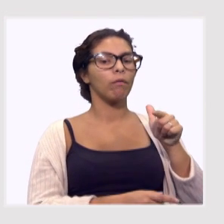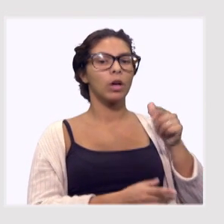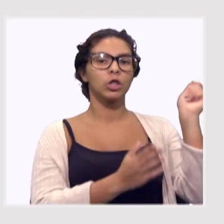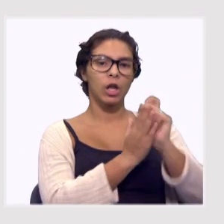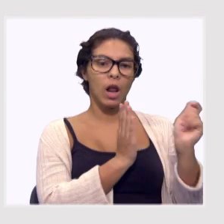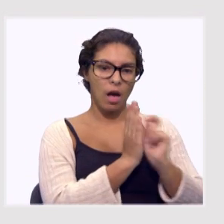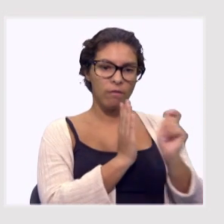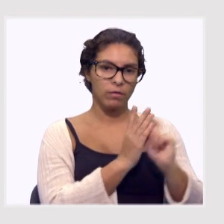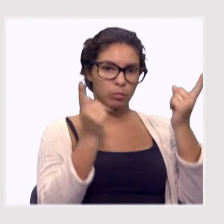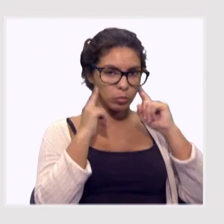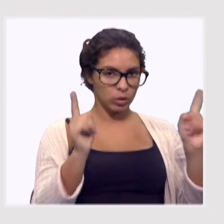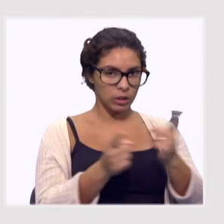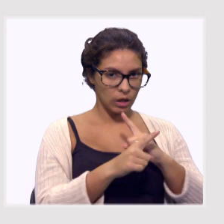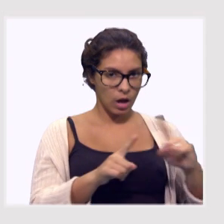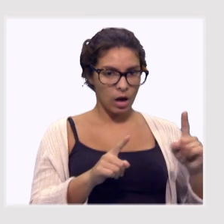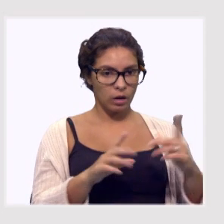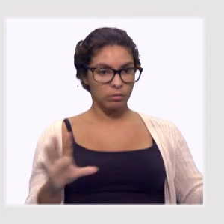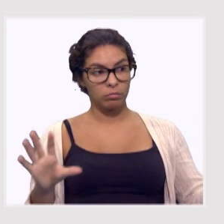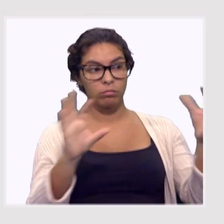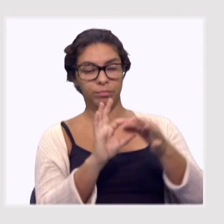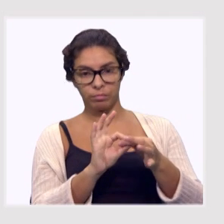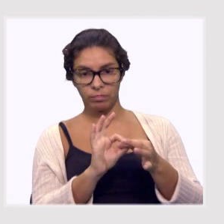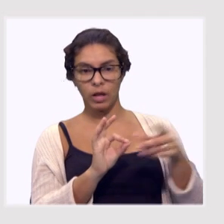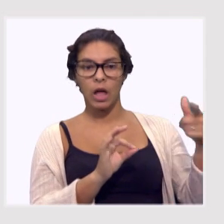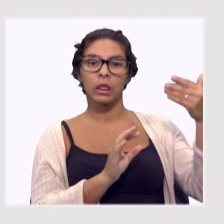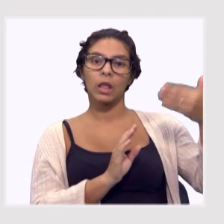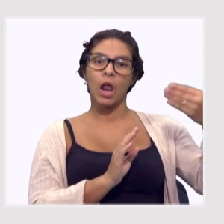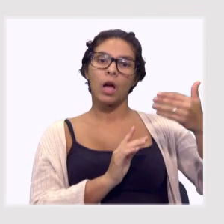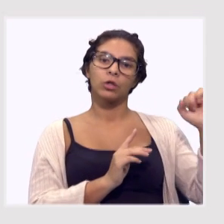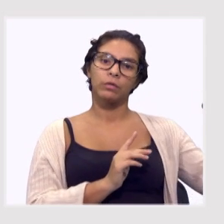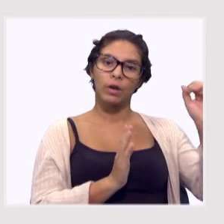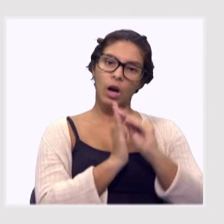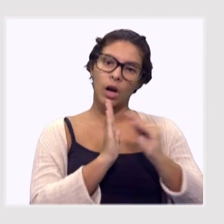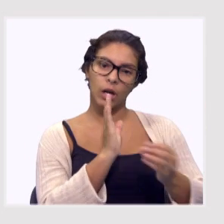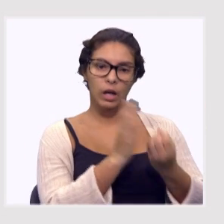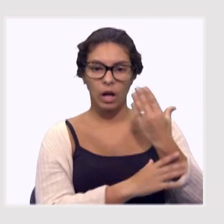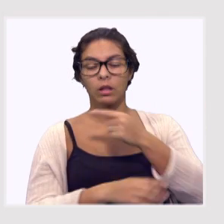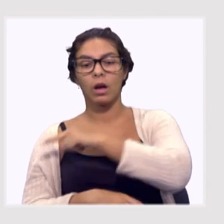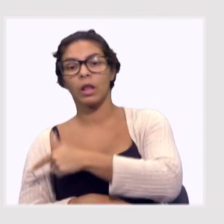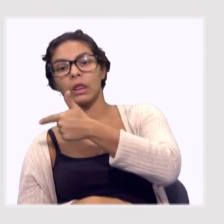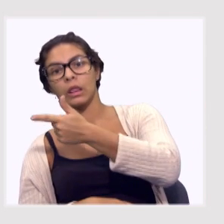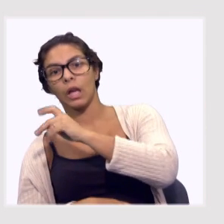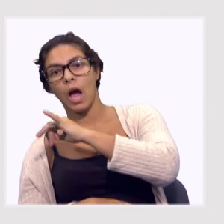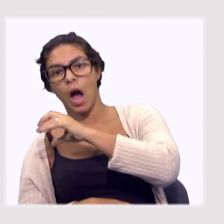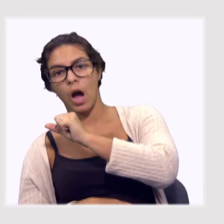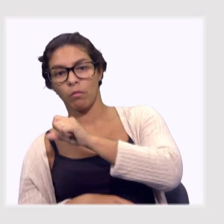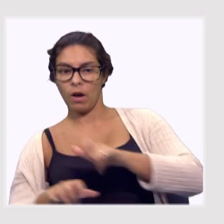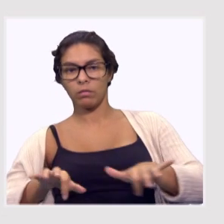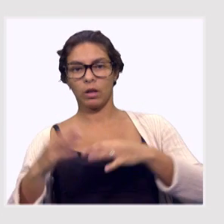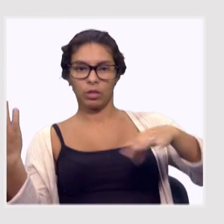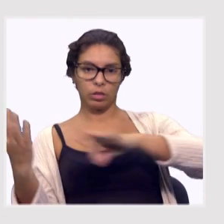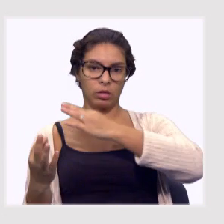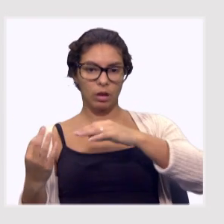ficou responsável por escrever a música. Logo, é ela quem vai ficar com os direitos de autor. Já o Tiago vai fazer